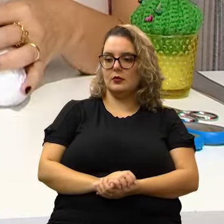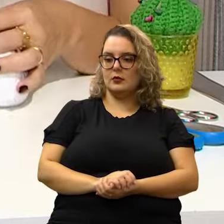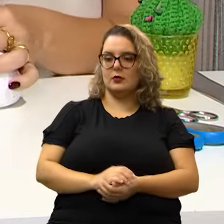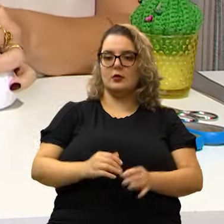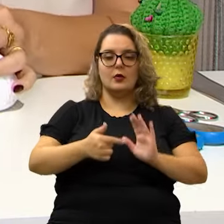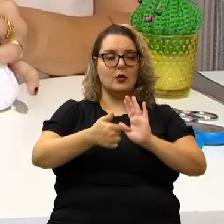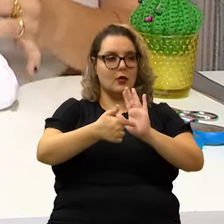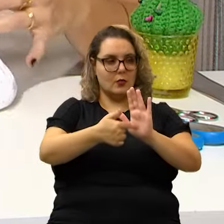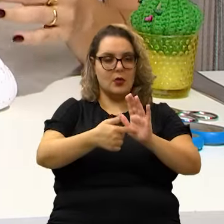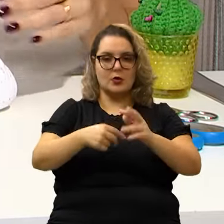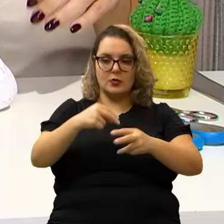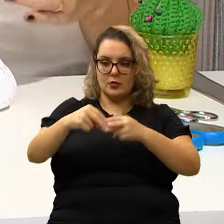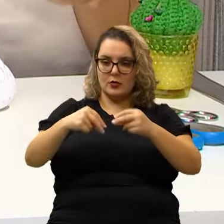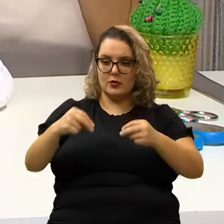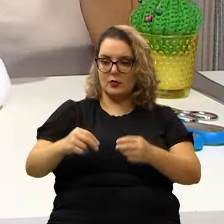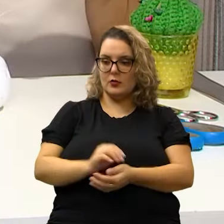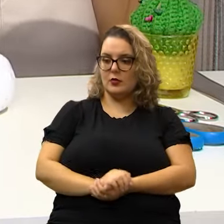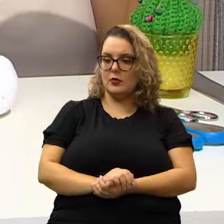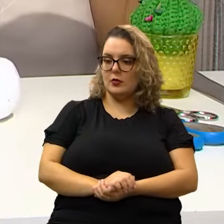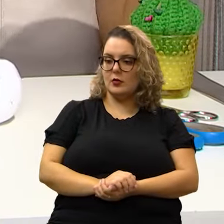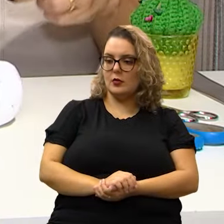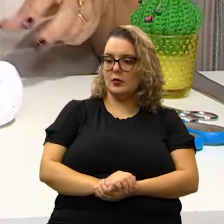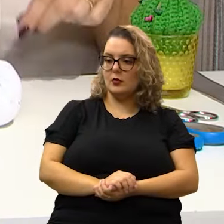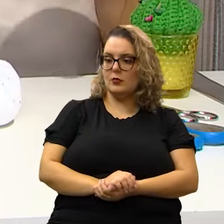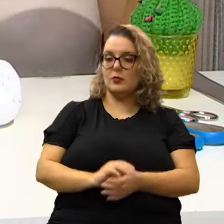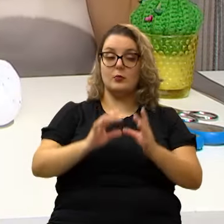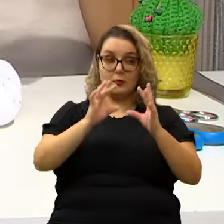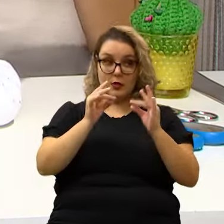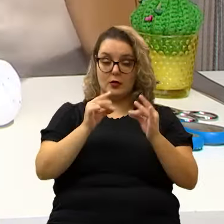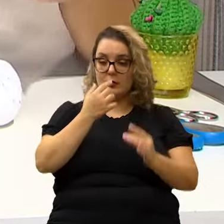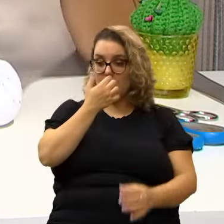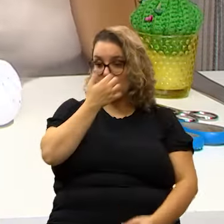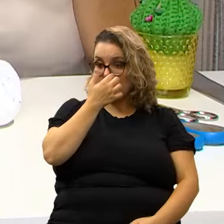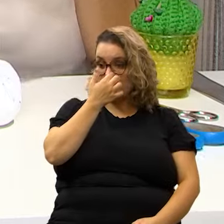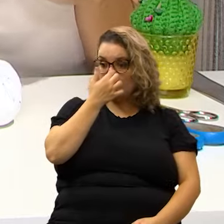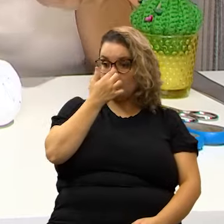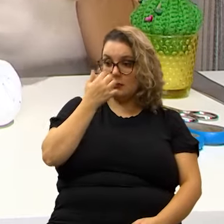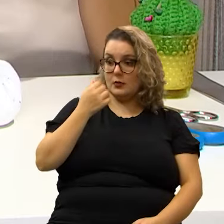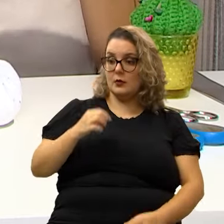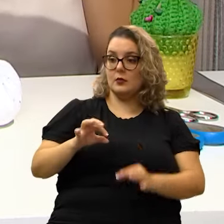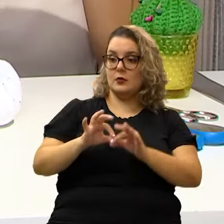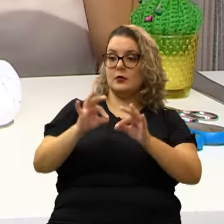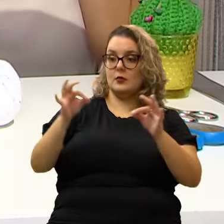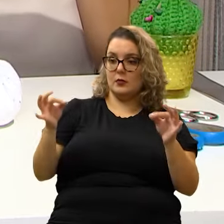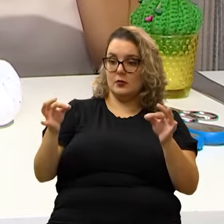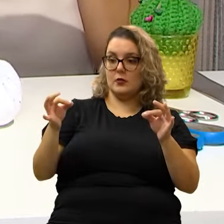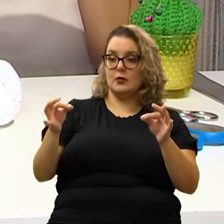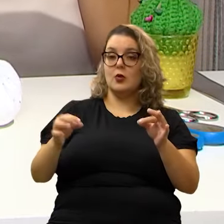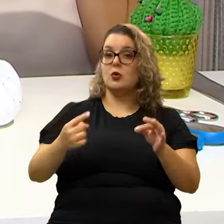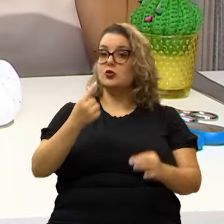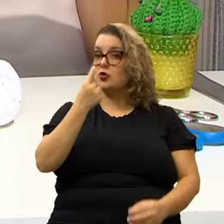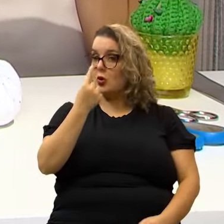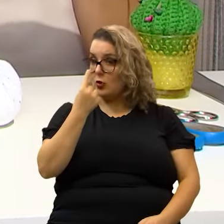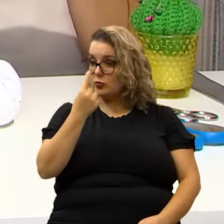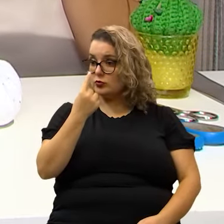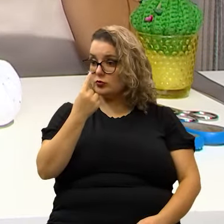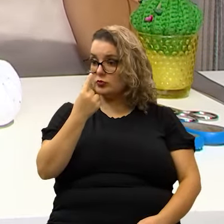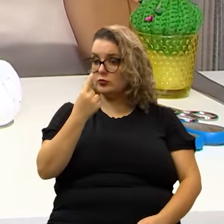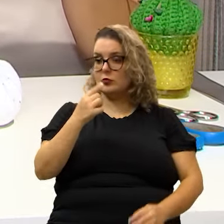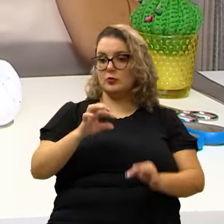Mostra dando um nozinho final, gente, pode ver aqui pelo detalhe, ela separou a agulha, ela colocou somente